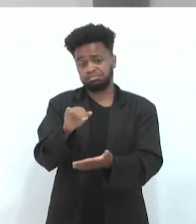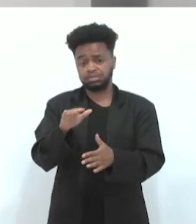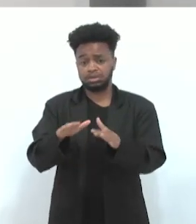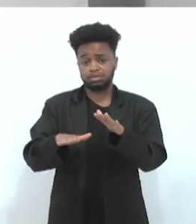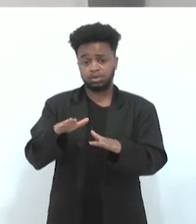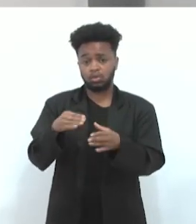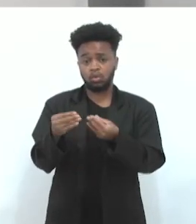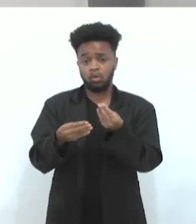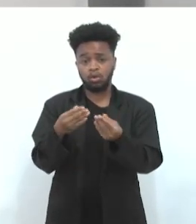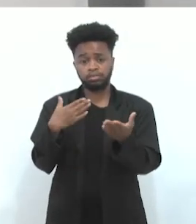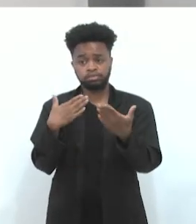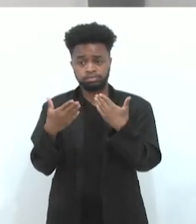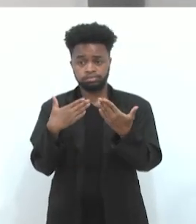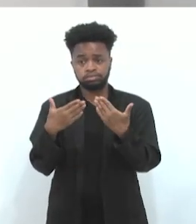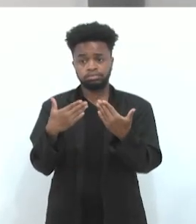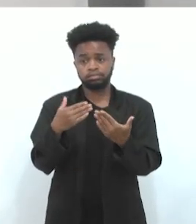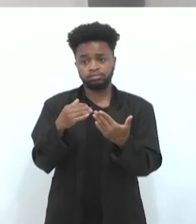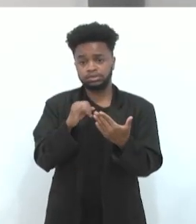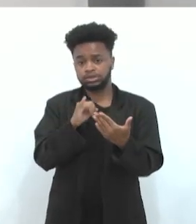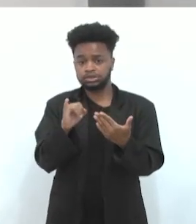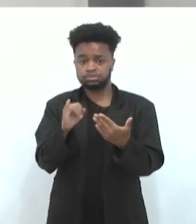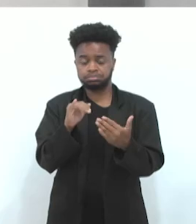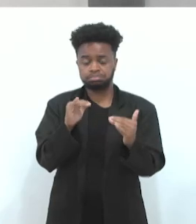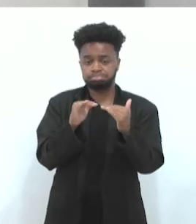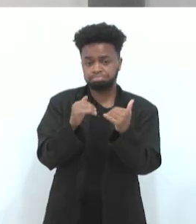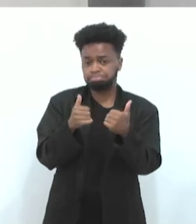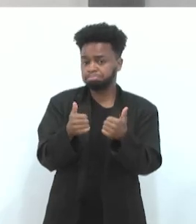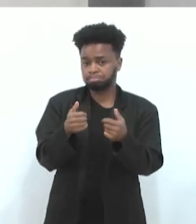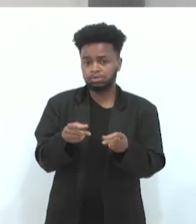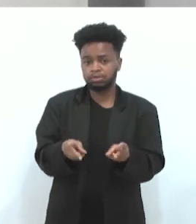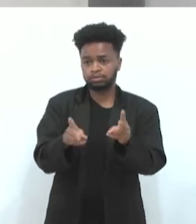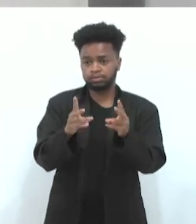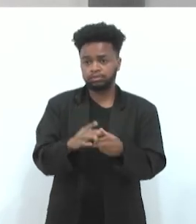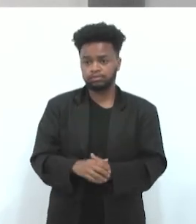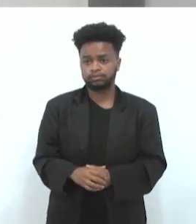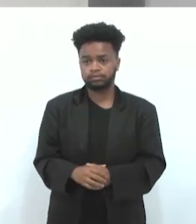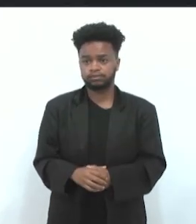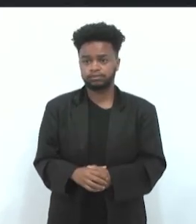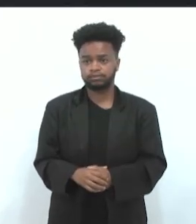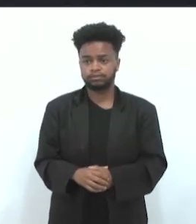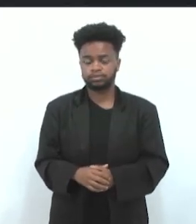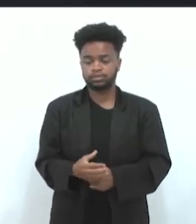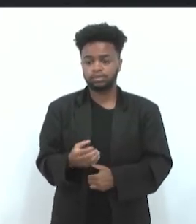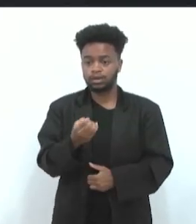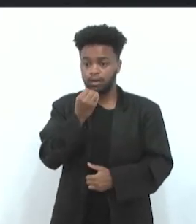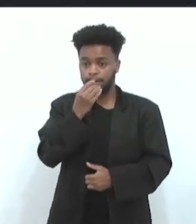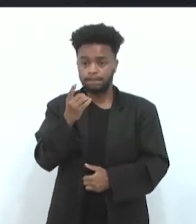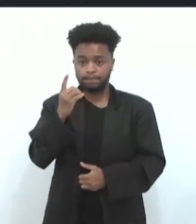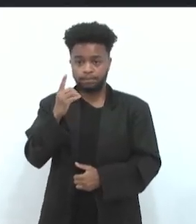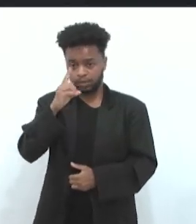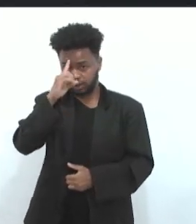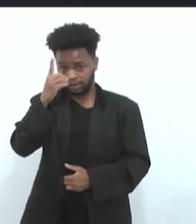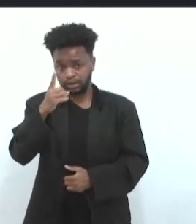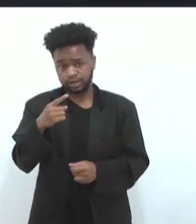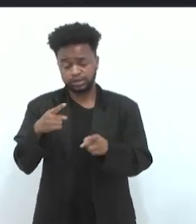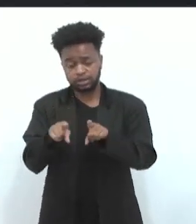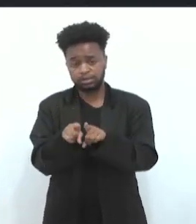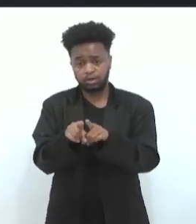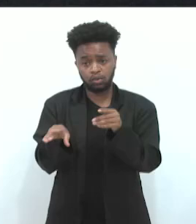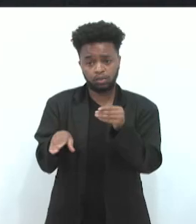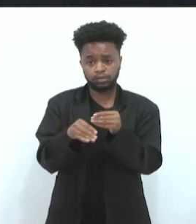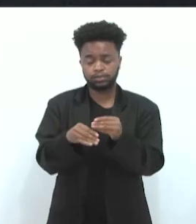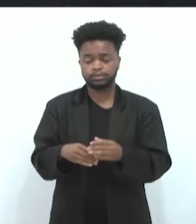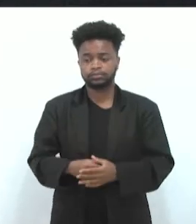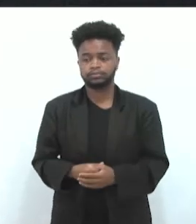dá Não andamento são ou não. incompatíveis Não são incompatíveis. as iniciativas. Presidente. Muito boa a ideia. Deputada Célia. E uma coisa vai complementa a outra. Deputada